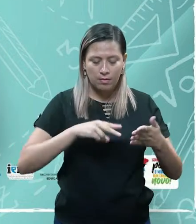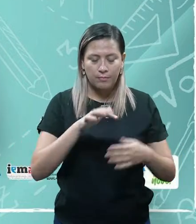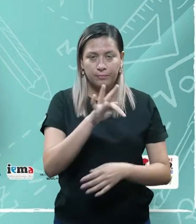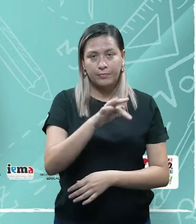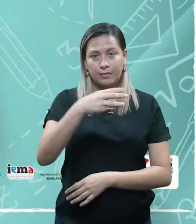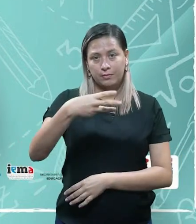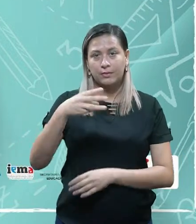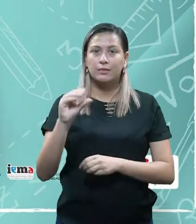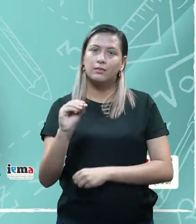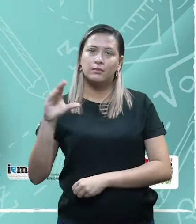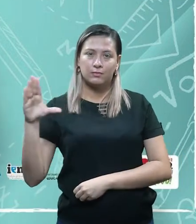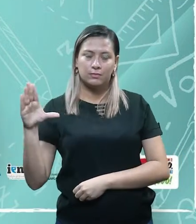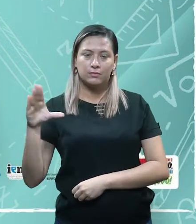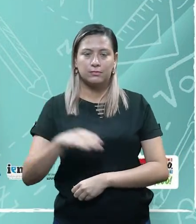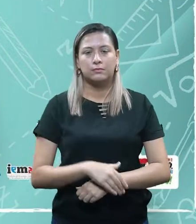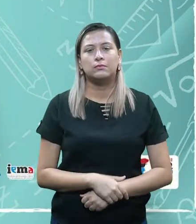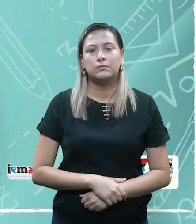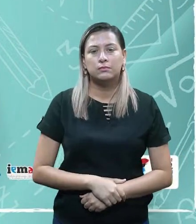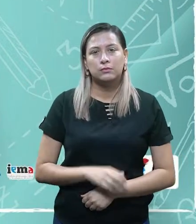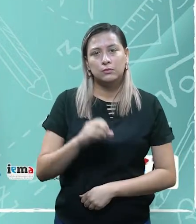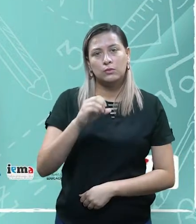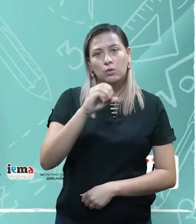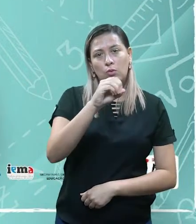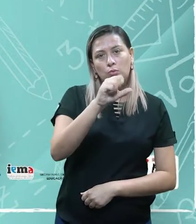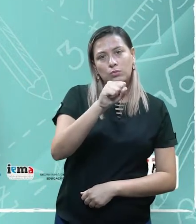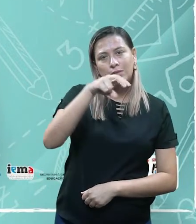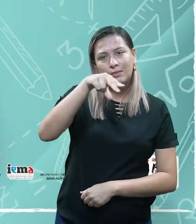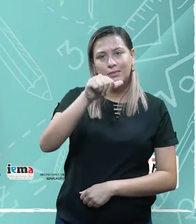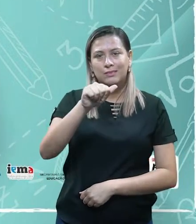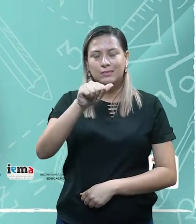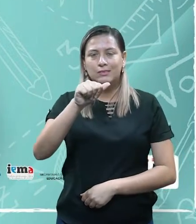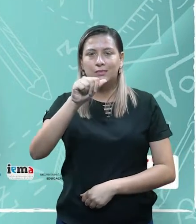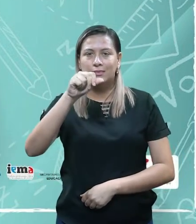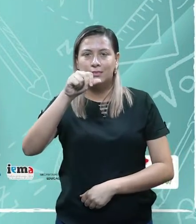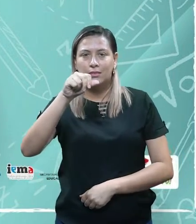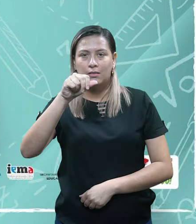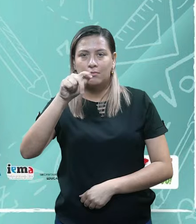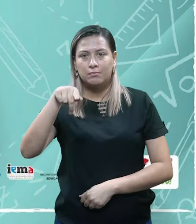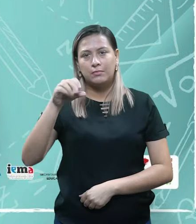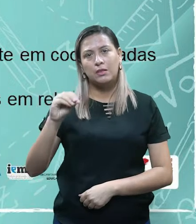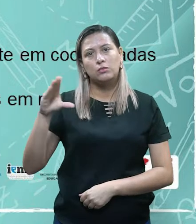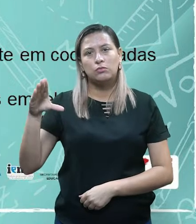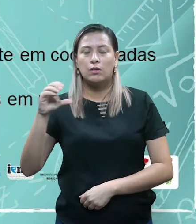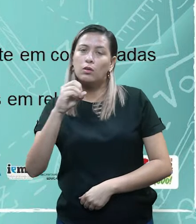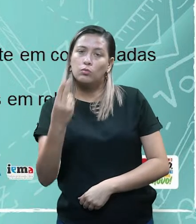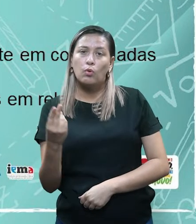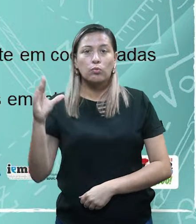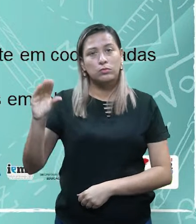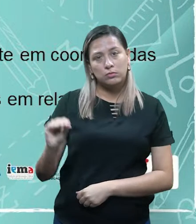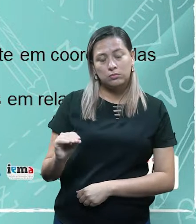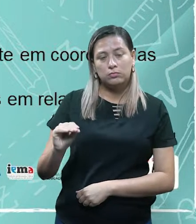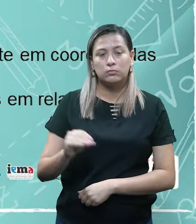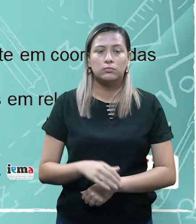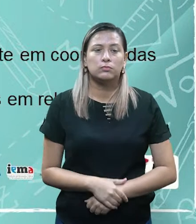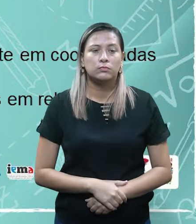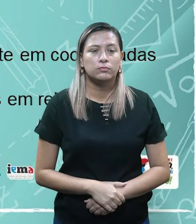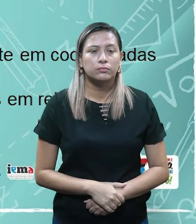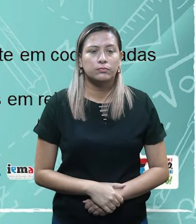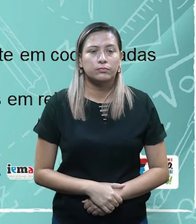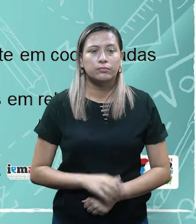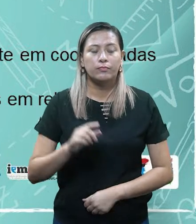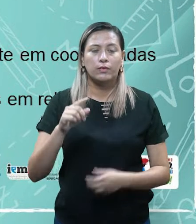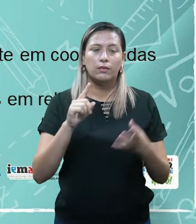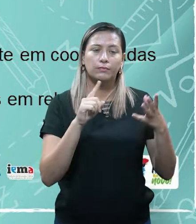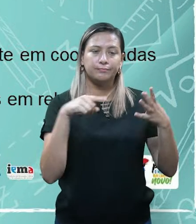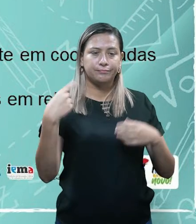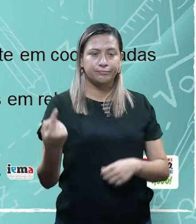F3 ativado, OSNAP ativado, ou OSNAP desativado, ok? A próxima